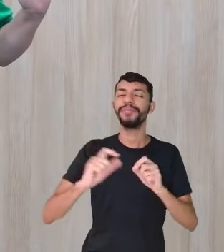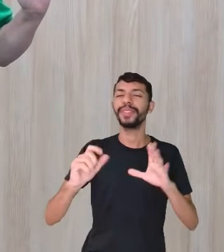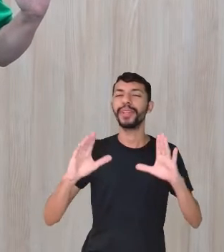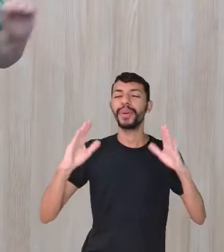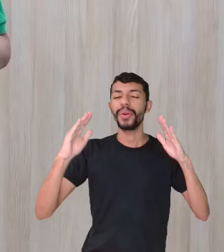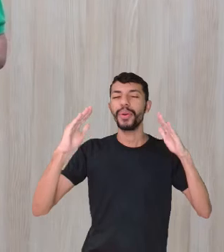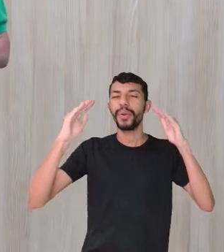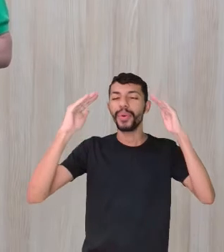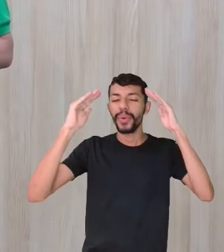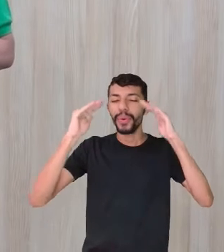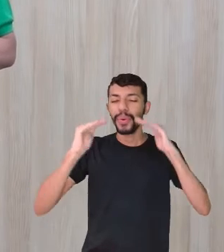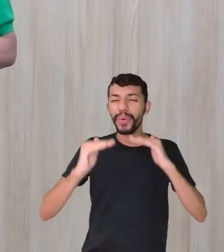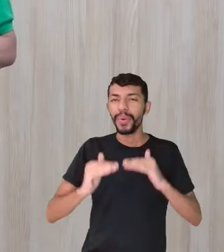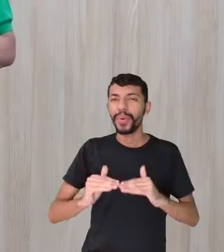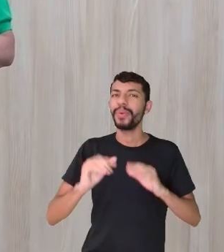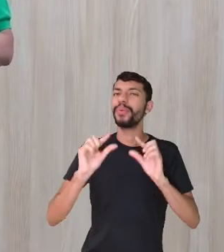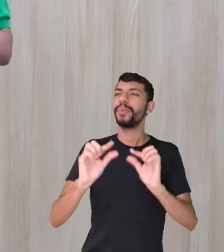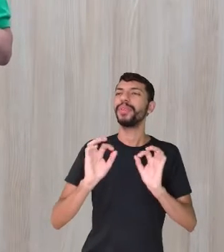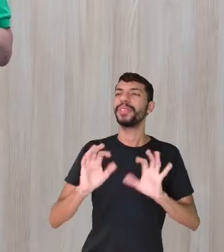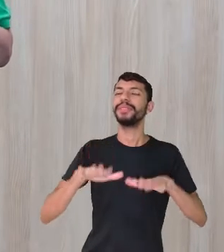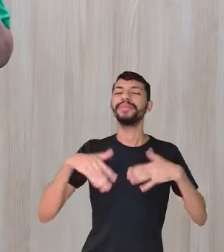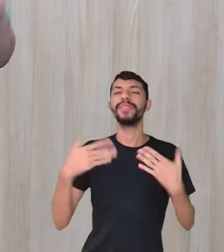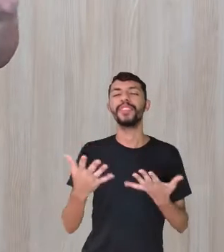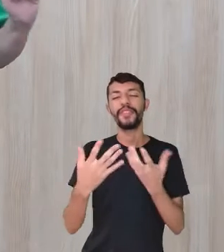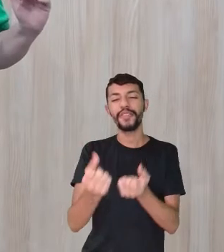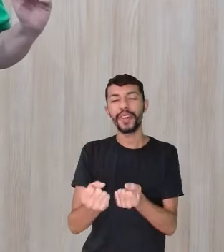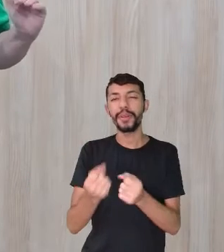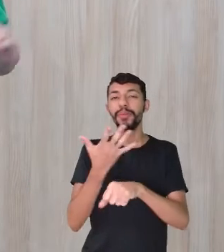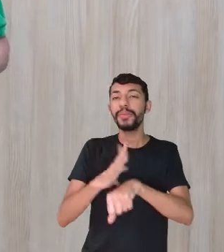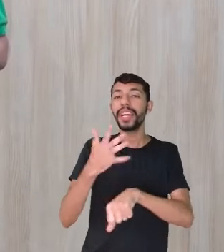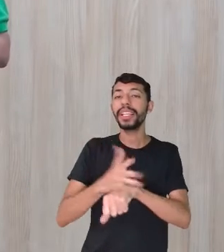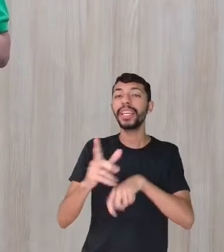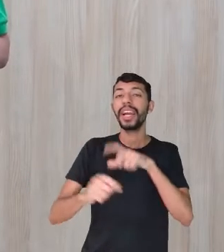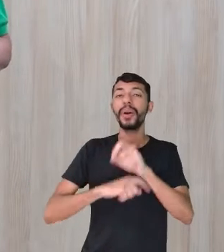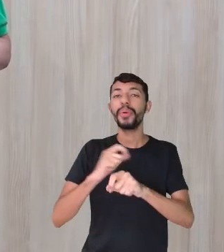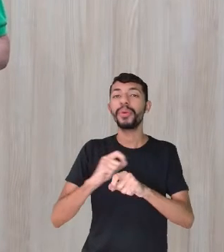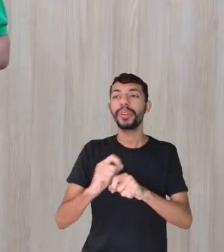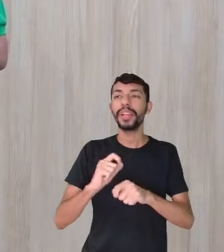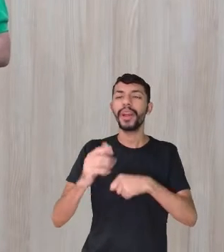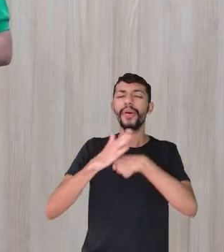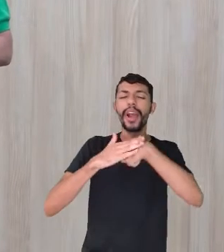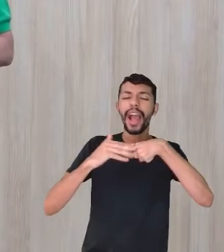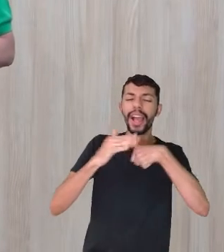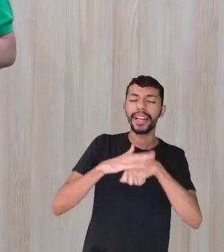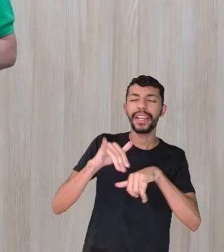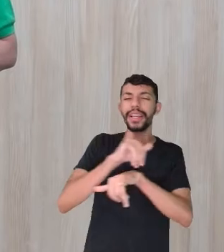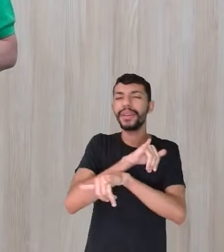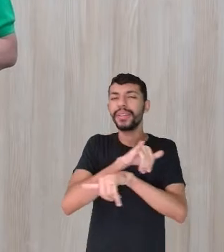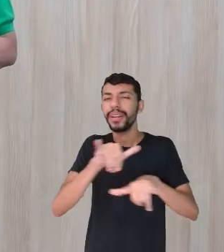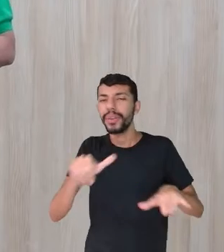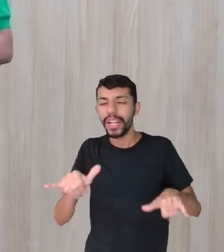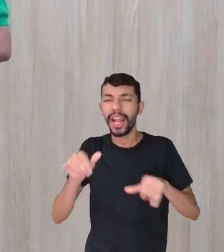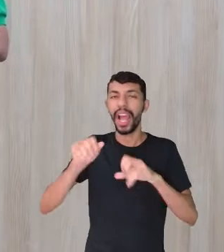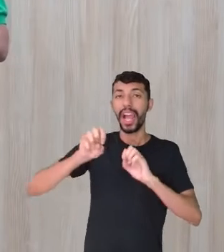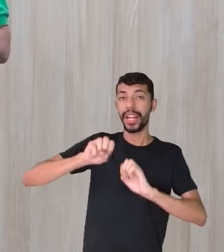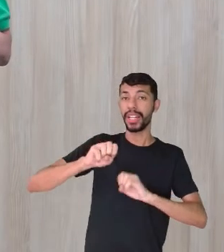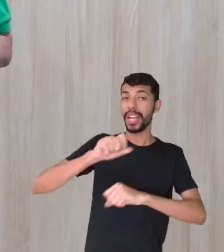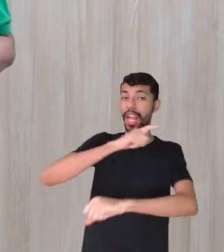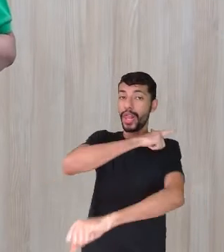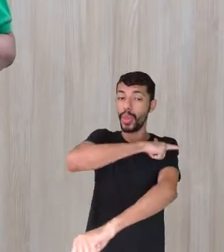um pouco a situação. Então vamos praticar assim a tranquilidade, a gentileza, a educação